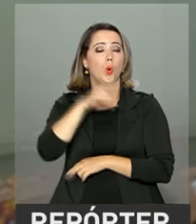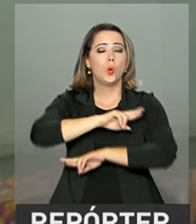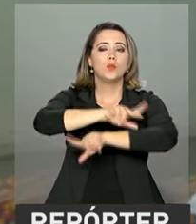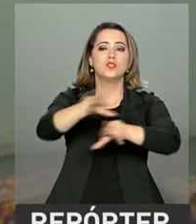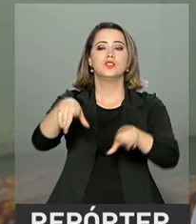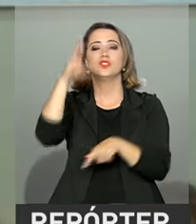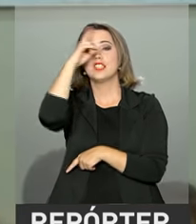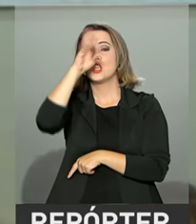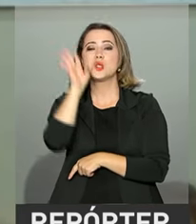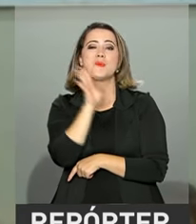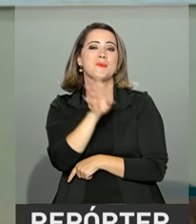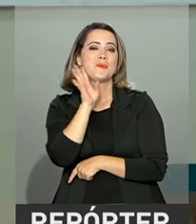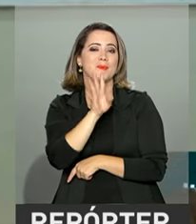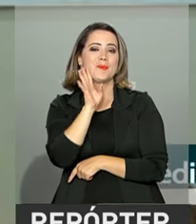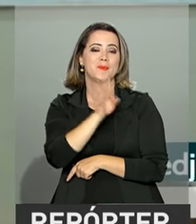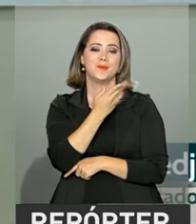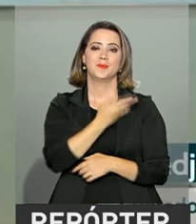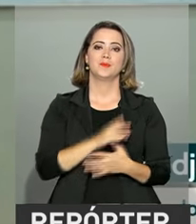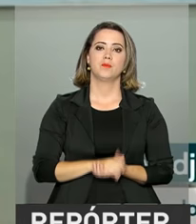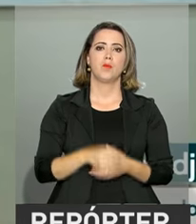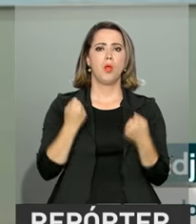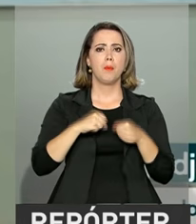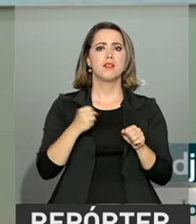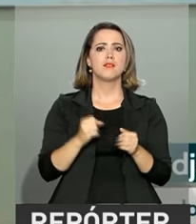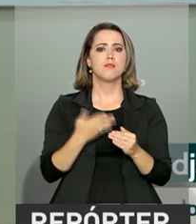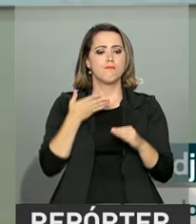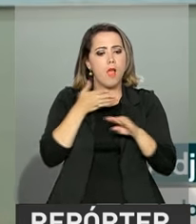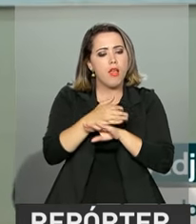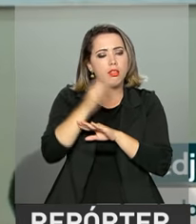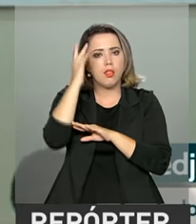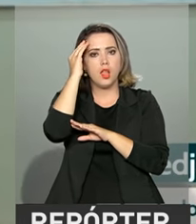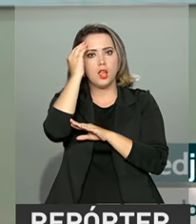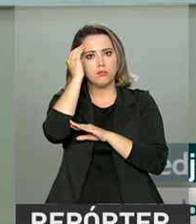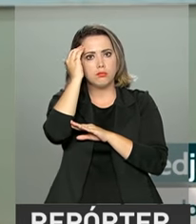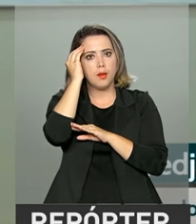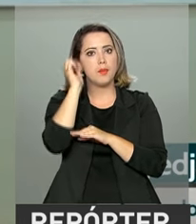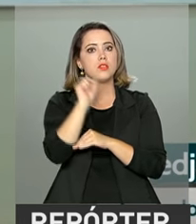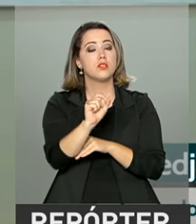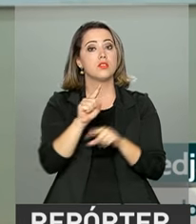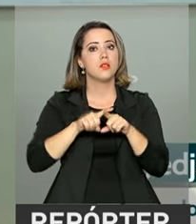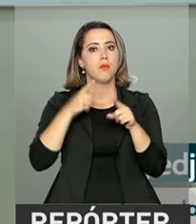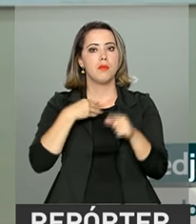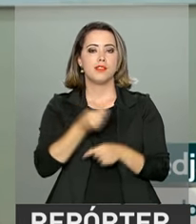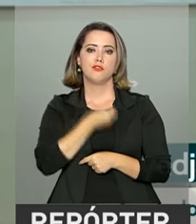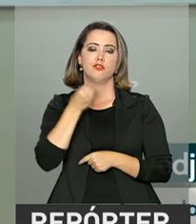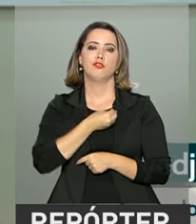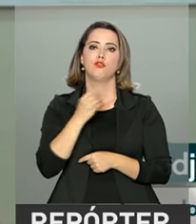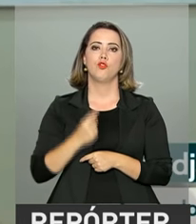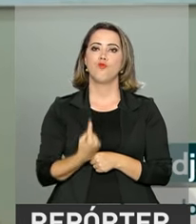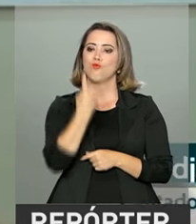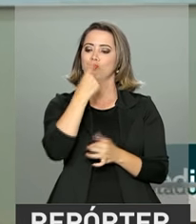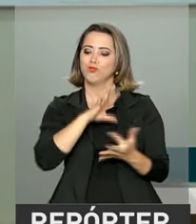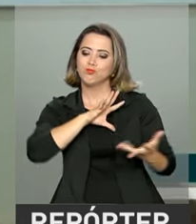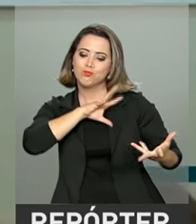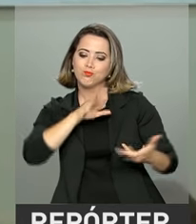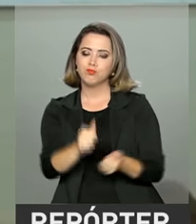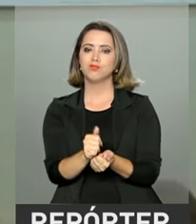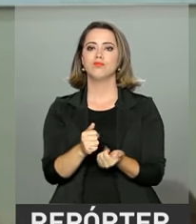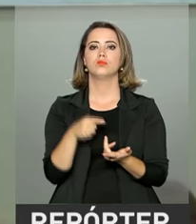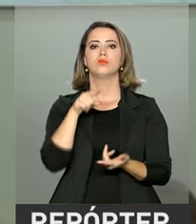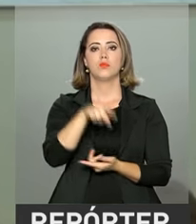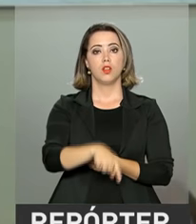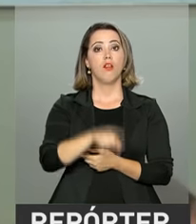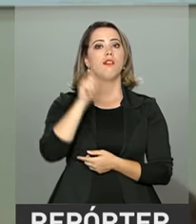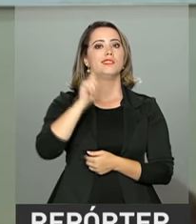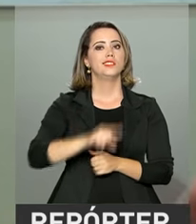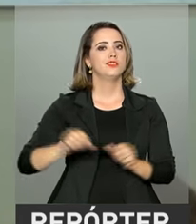muito legais. Eu tenho que entrar na imaginação deles, mas a gente consegue viver um mundo único, né? É o que eu costumo dizer, contar histórias é muito